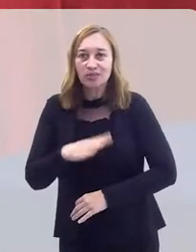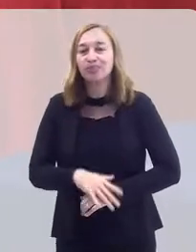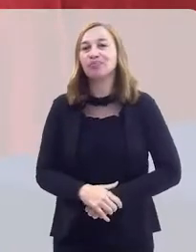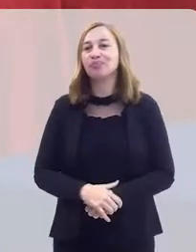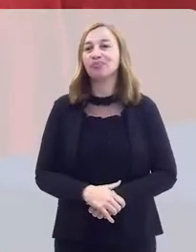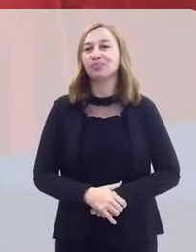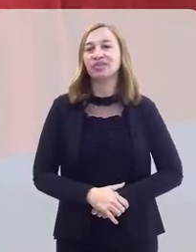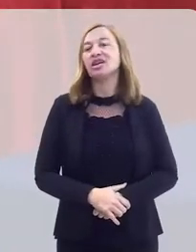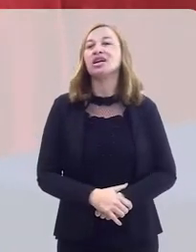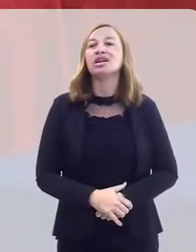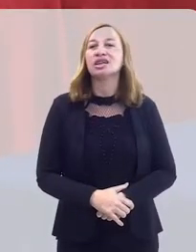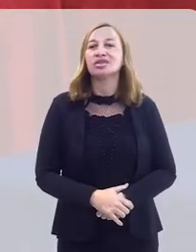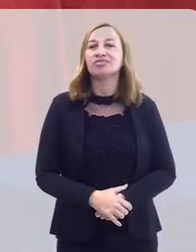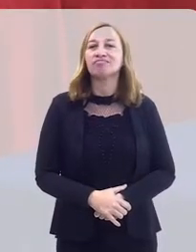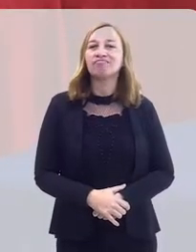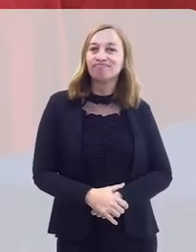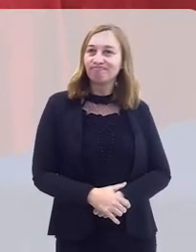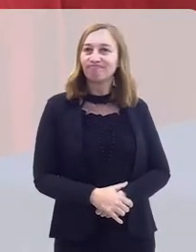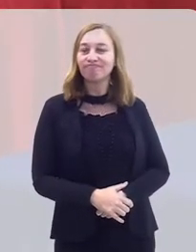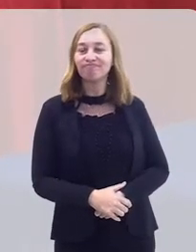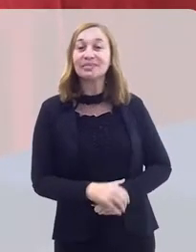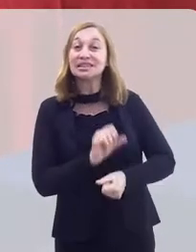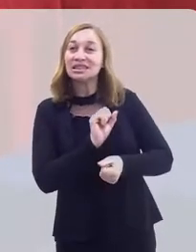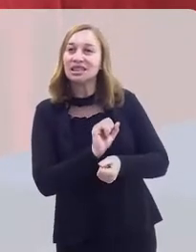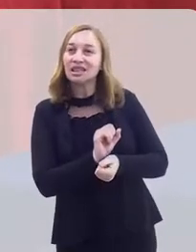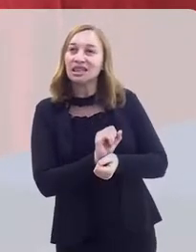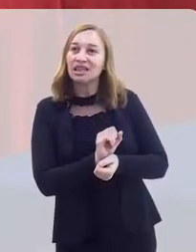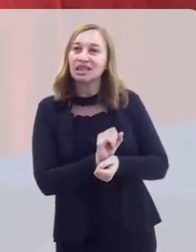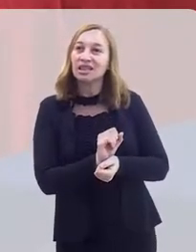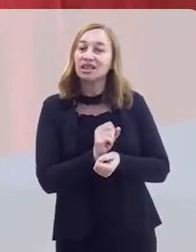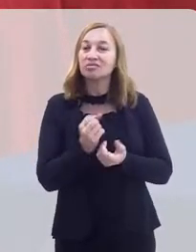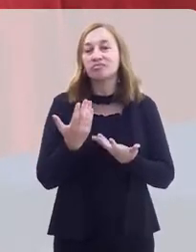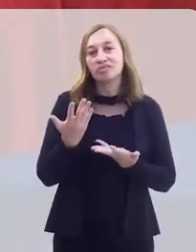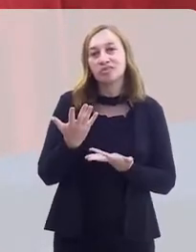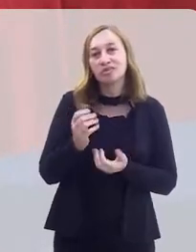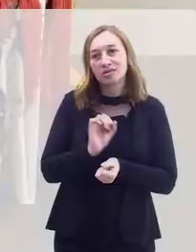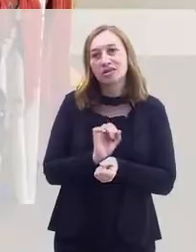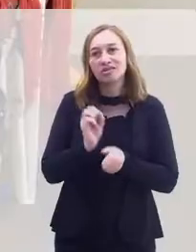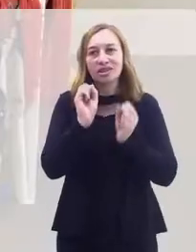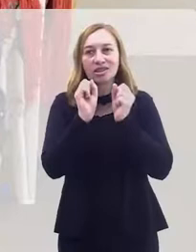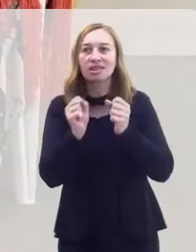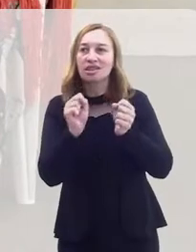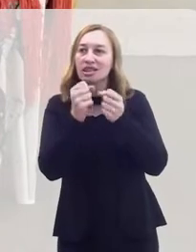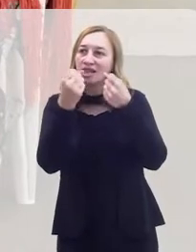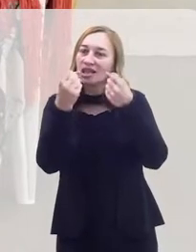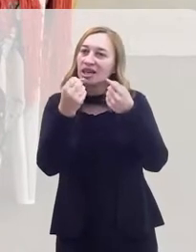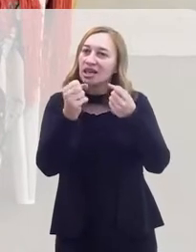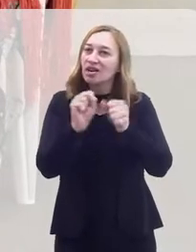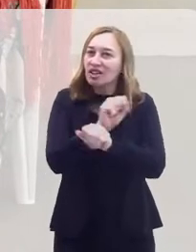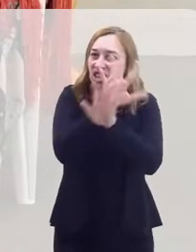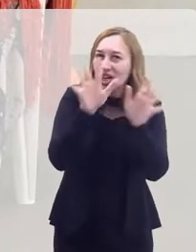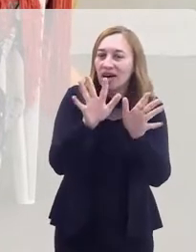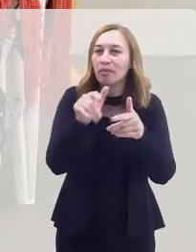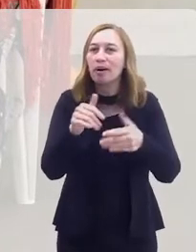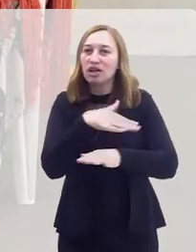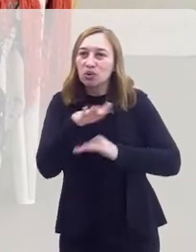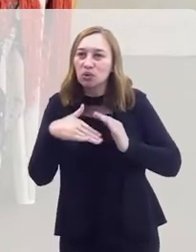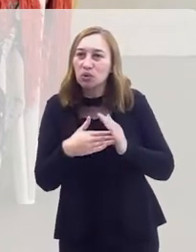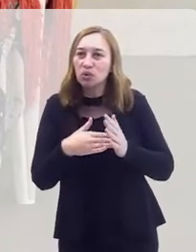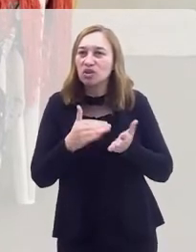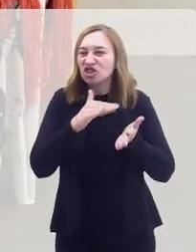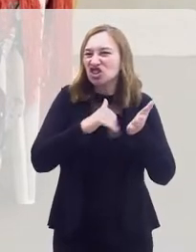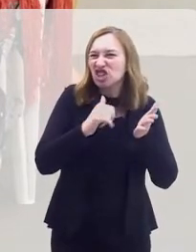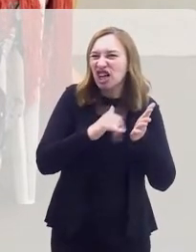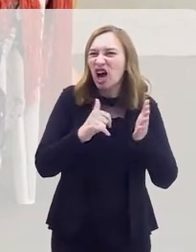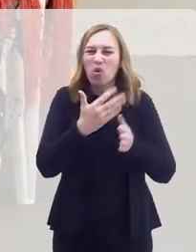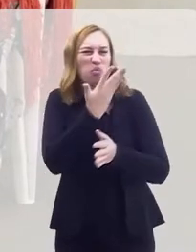né, e espero que seja muito esclarecedor para todos, Será? né, Bem, para